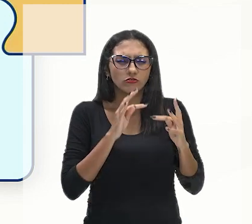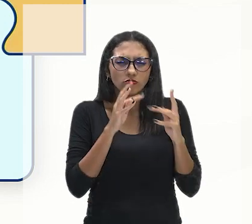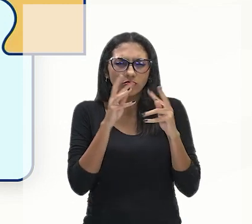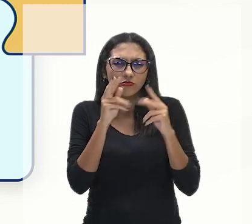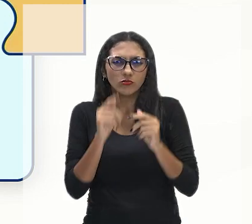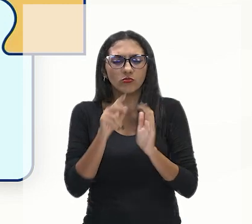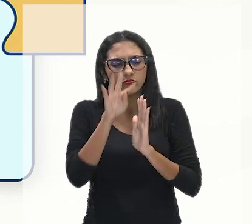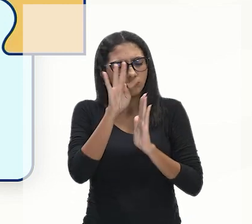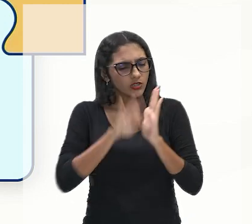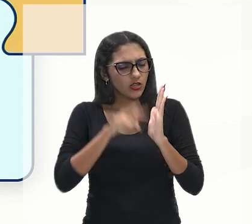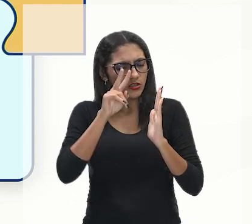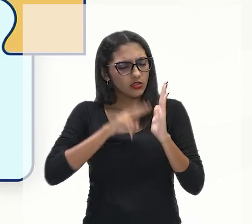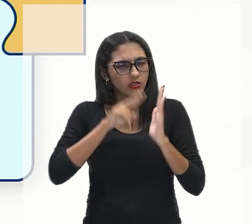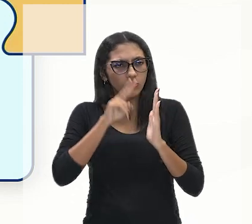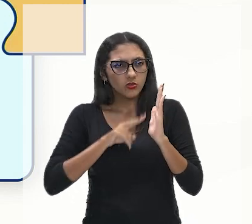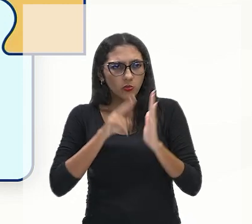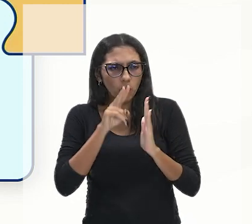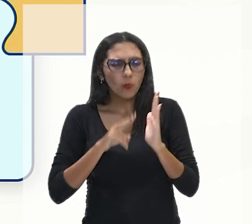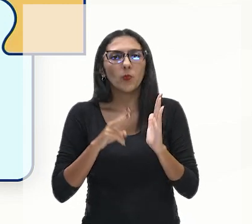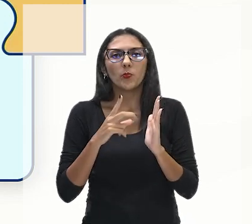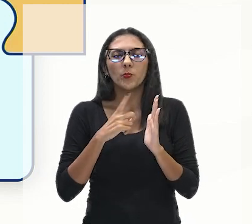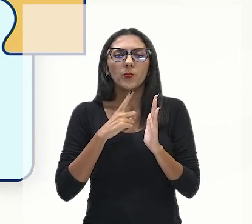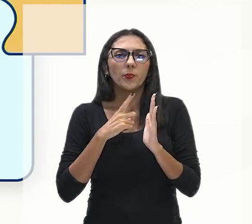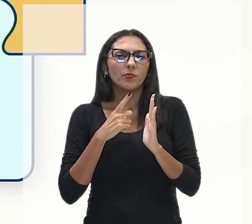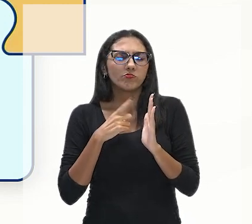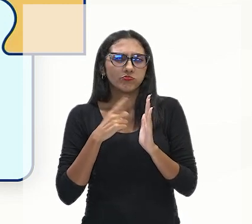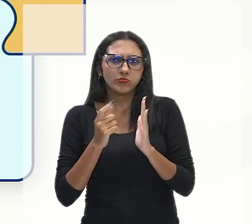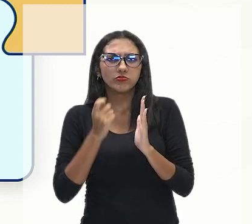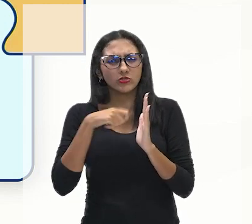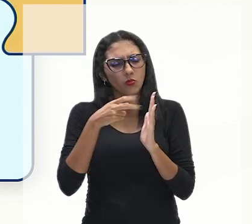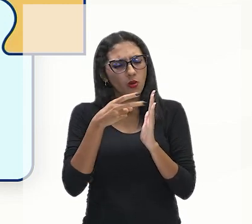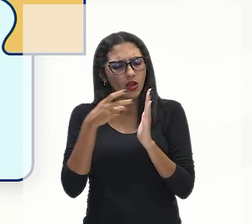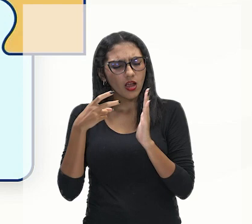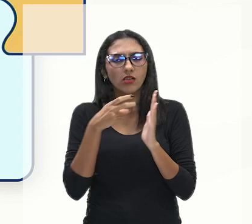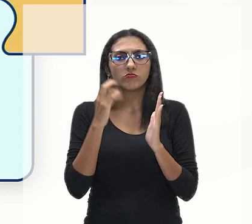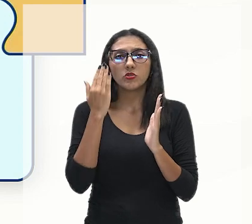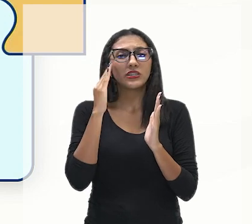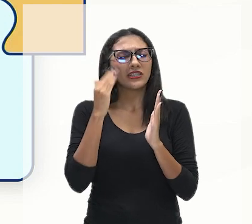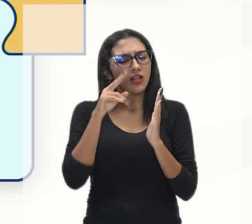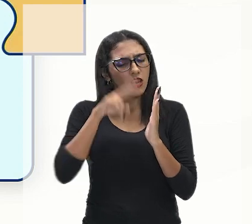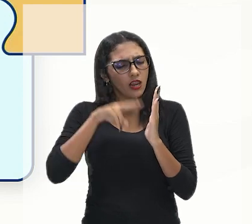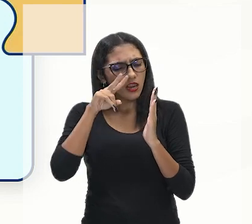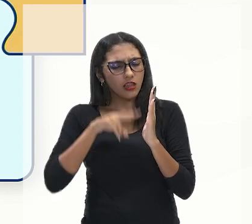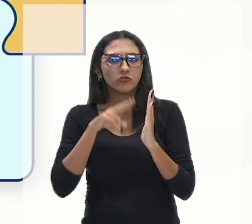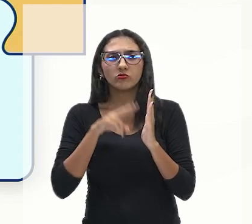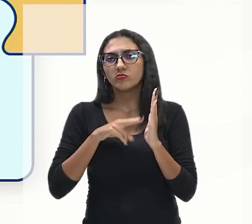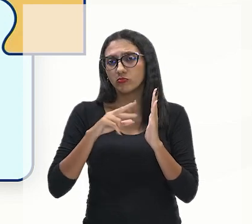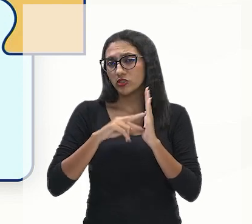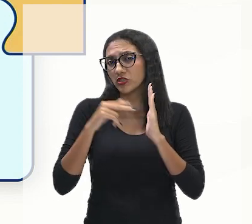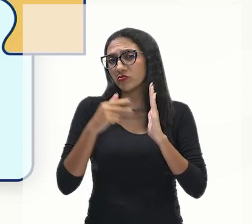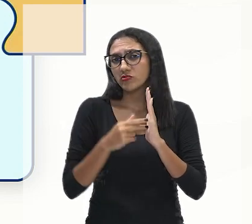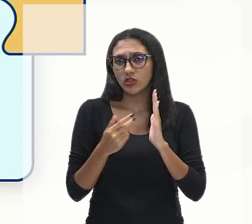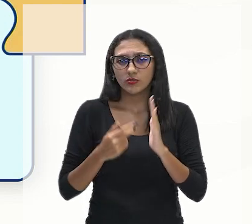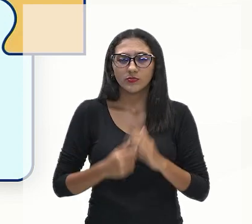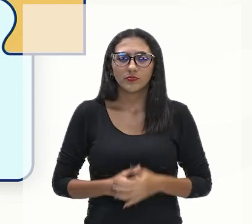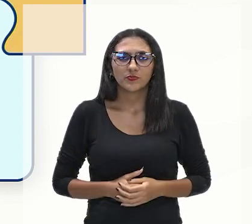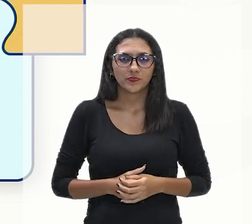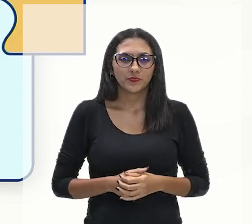conjunta para que o texto possa fazer sentido. Então, antes de um texto ser